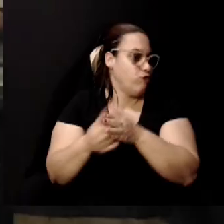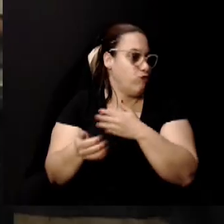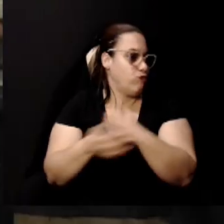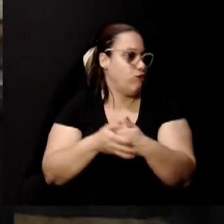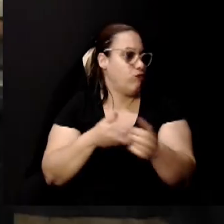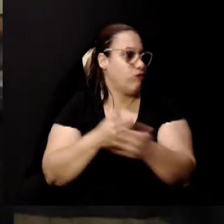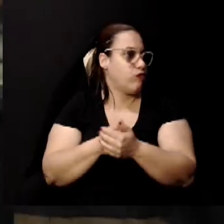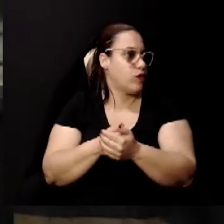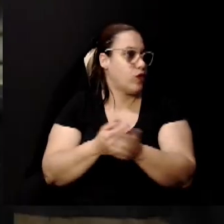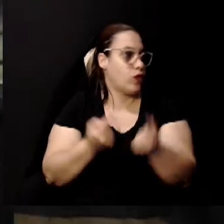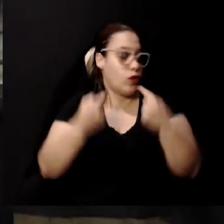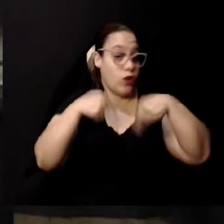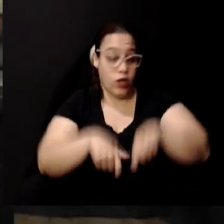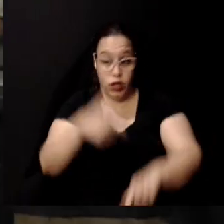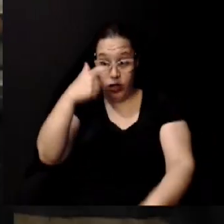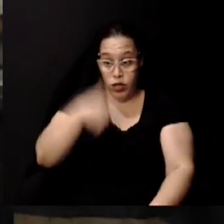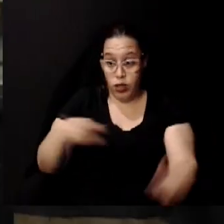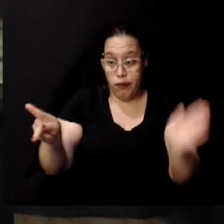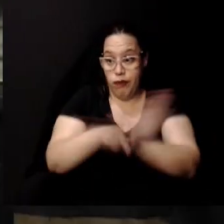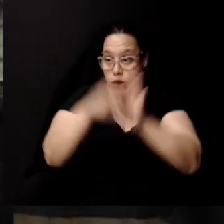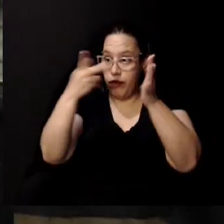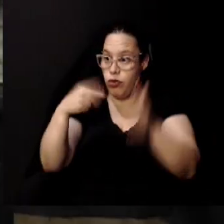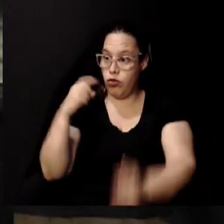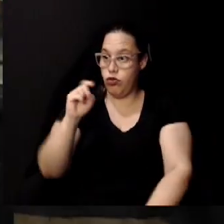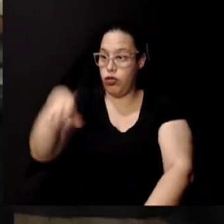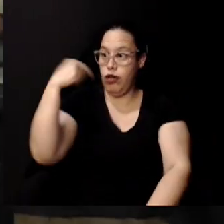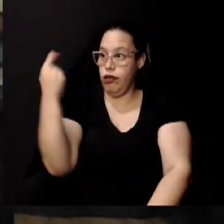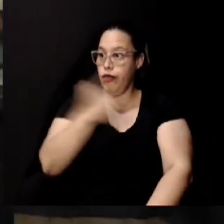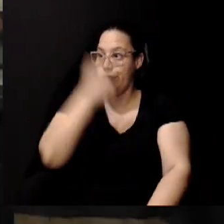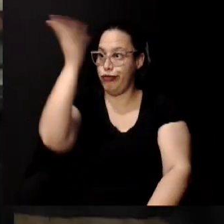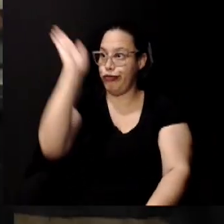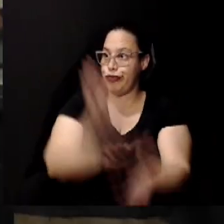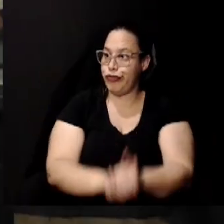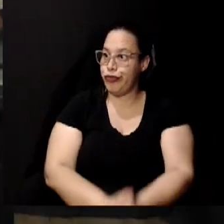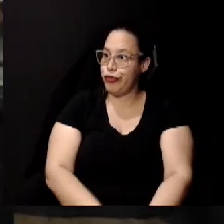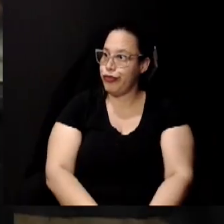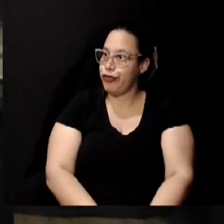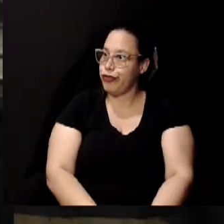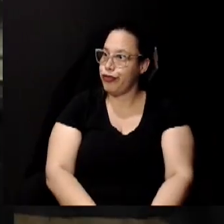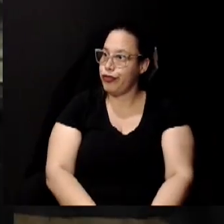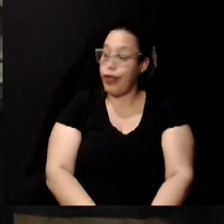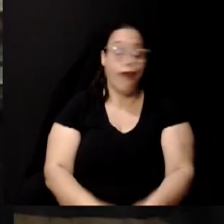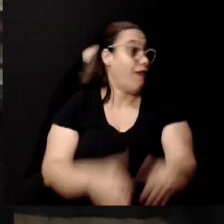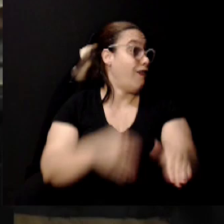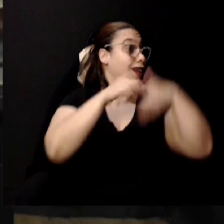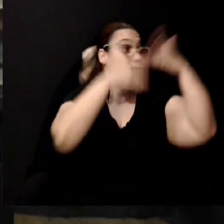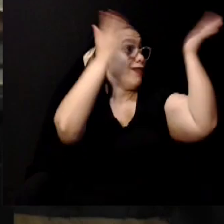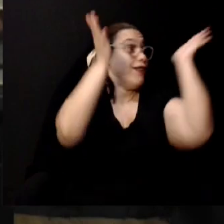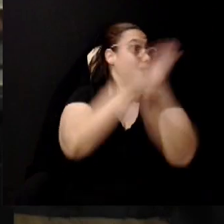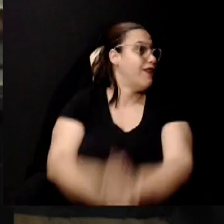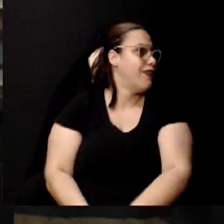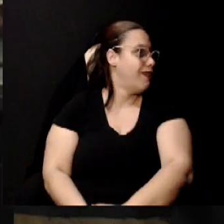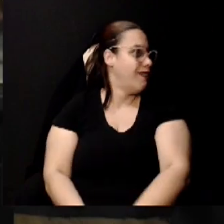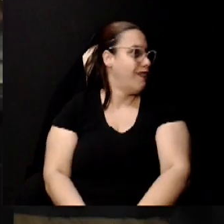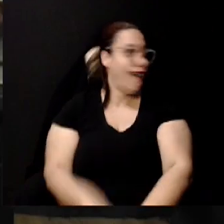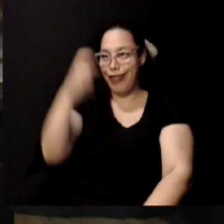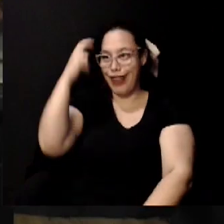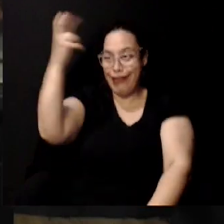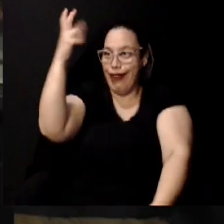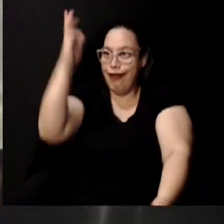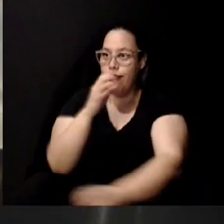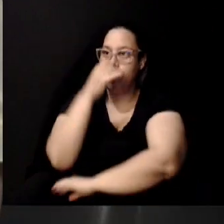si mesmo. Só nós. E ainda dizem que somos evoluídos, hein? E ainda dizem que é inteligente. Que